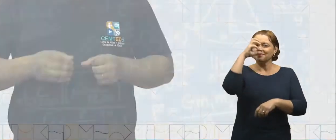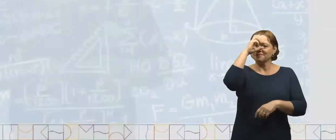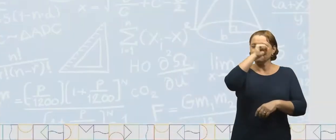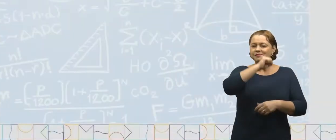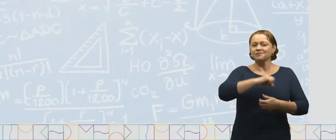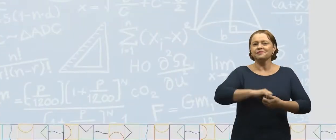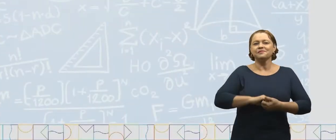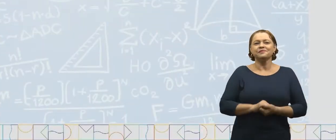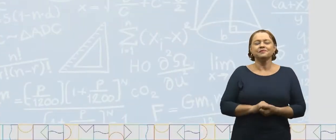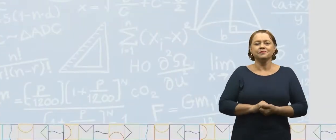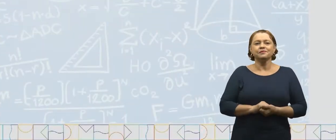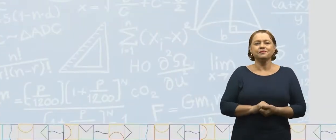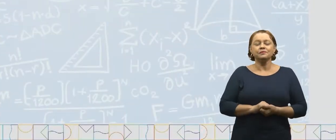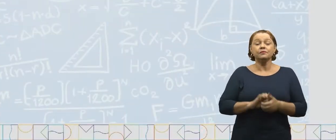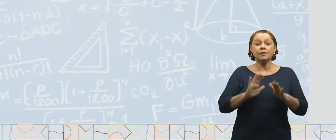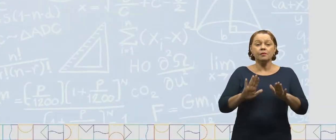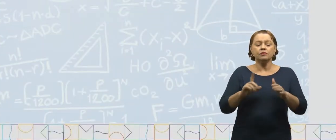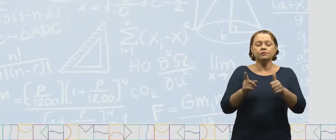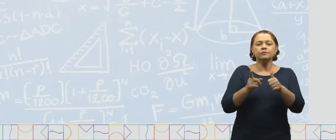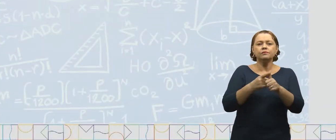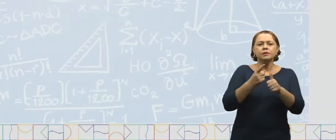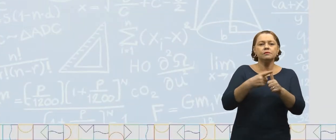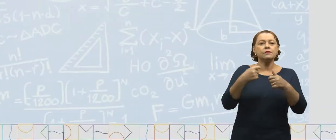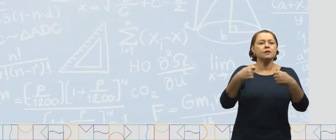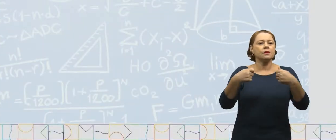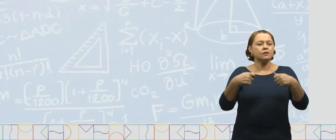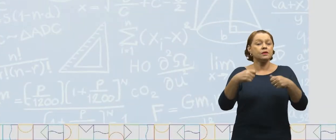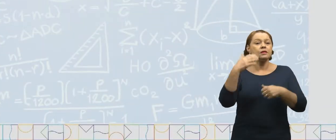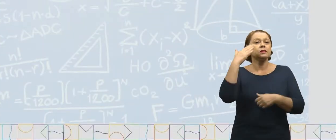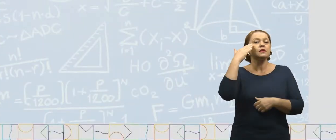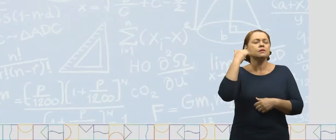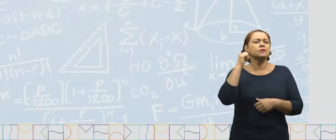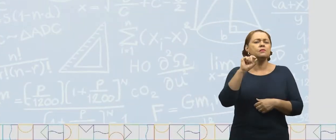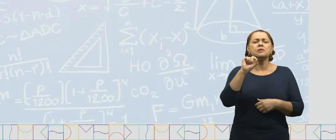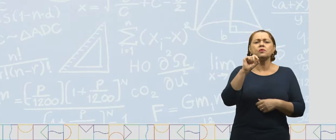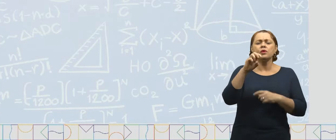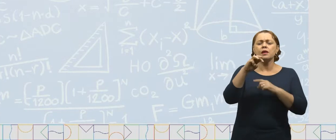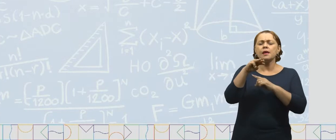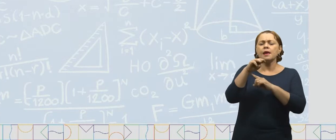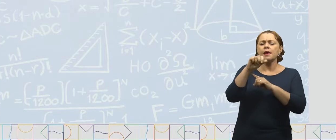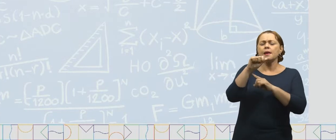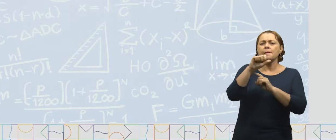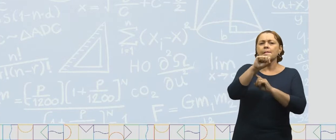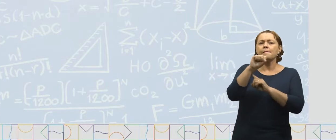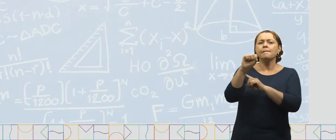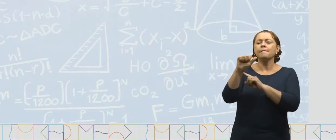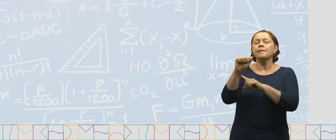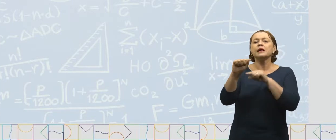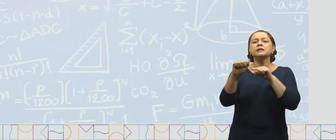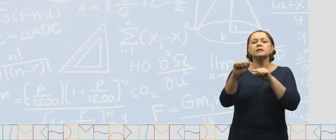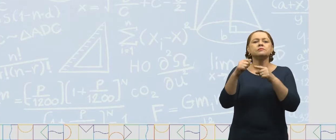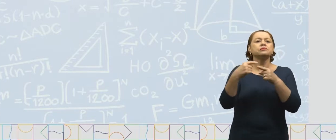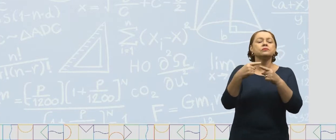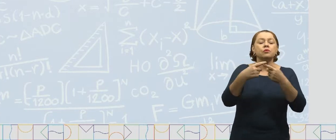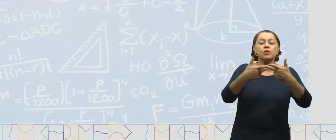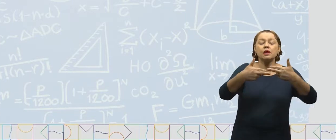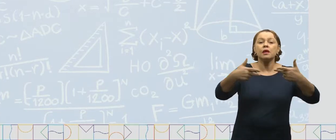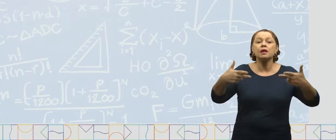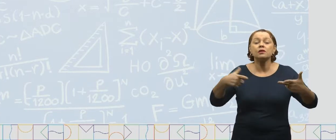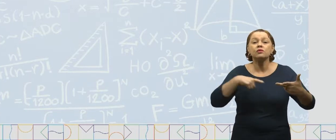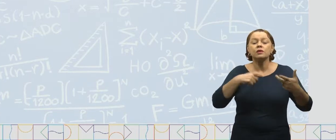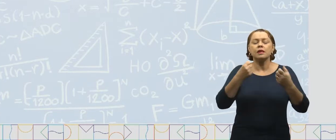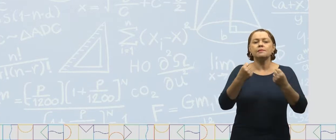de aprender. Bom, primeiramente, precisamos saber o que é massa. Por que as coisas em geral